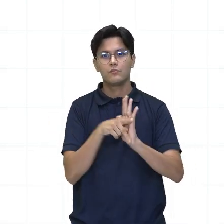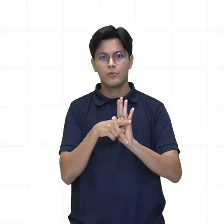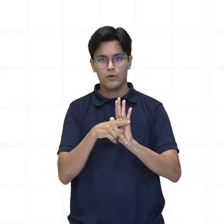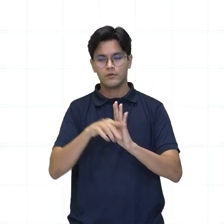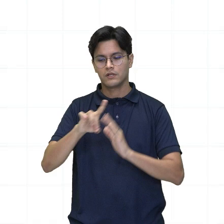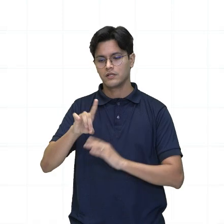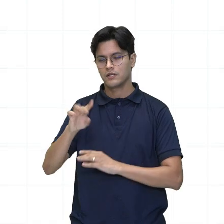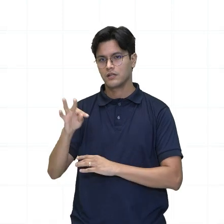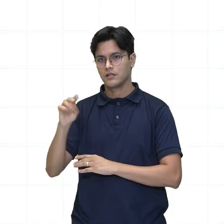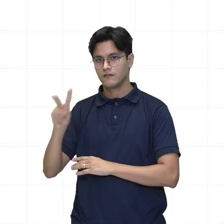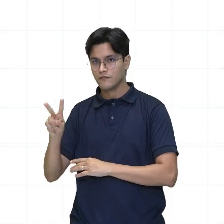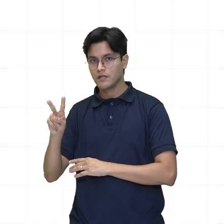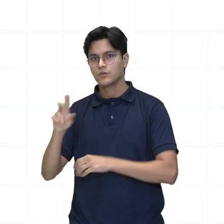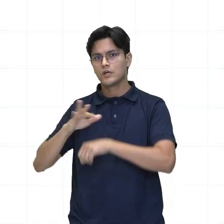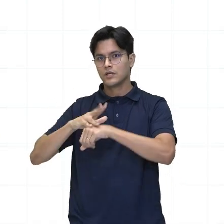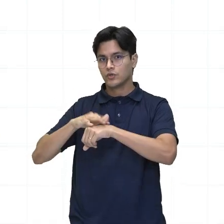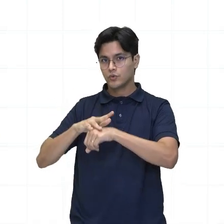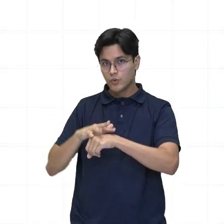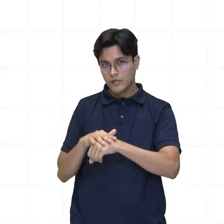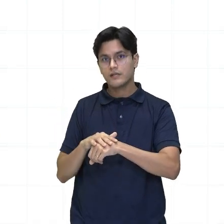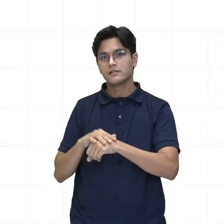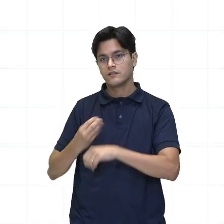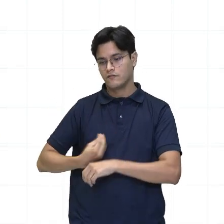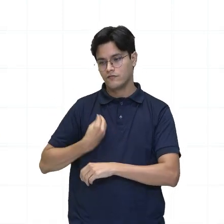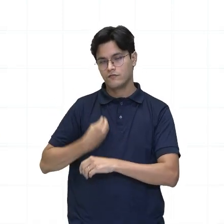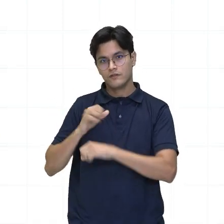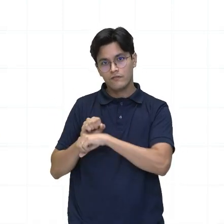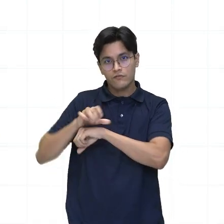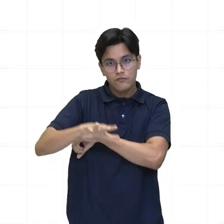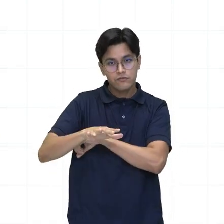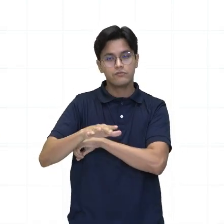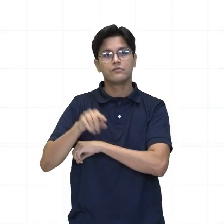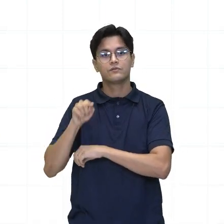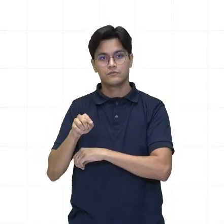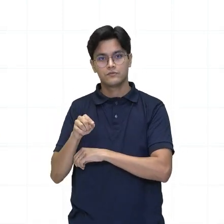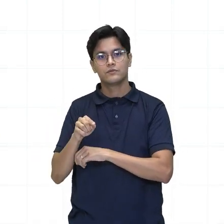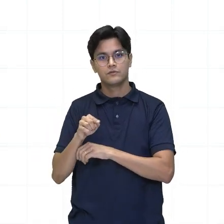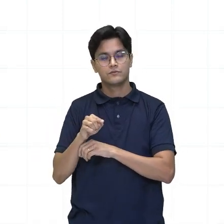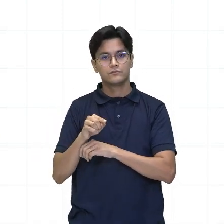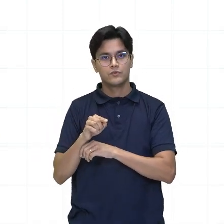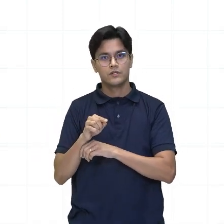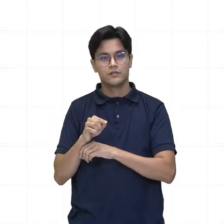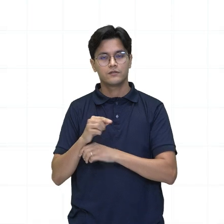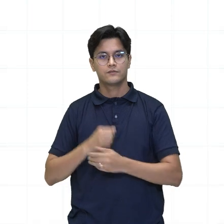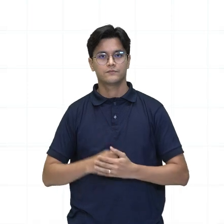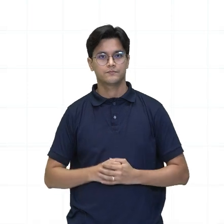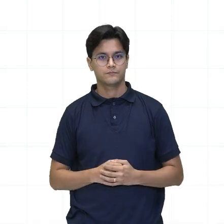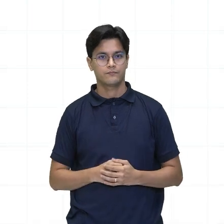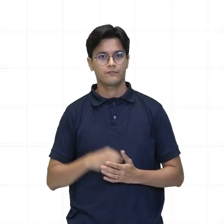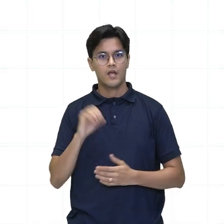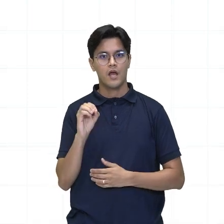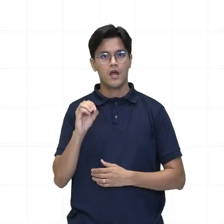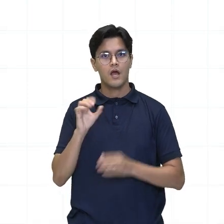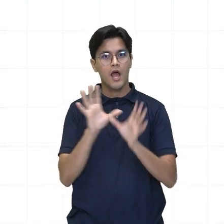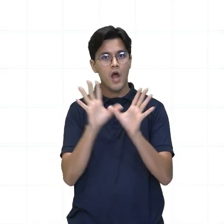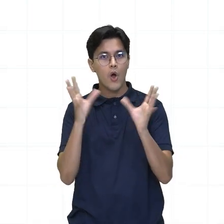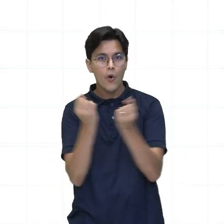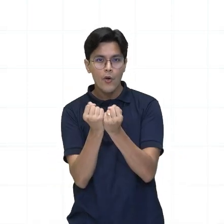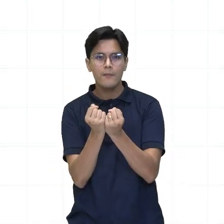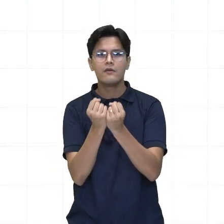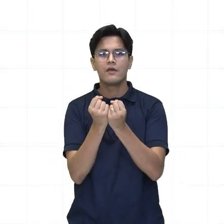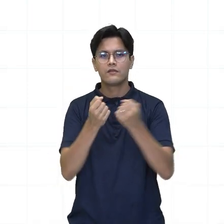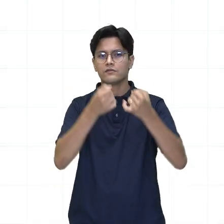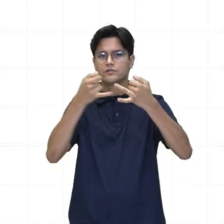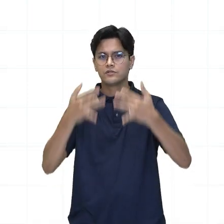doenças transmitidas por vetores, são declaradas pela Organização Mundial da Saúde, OMS. A mudança de comportamento